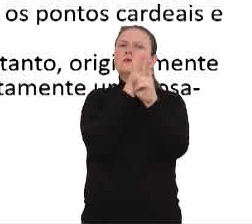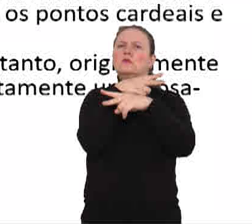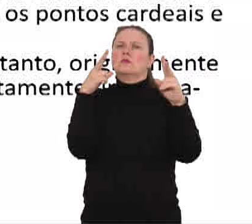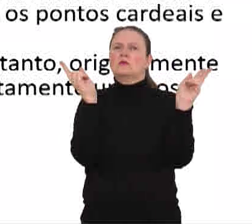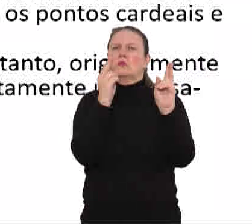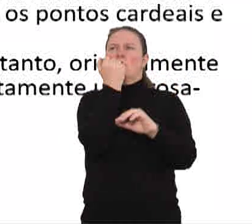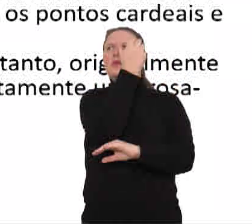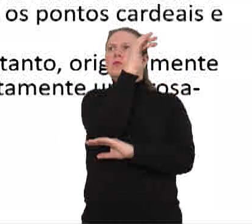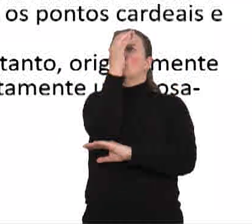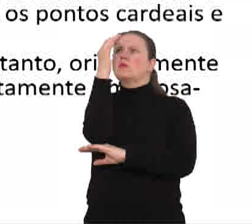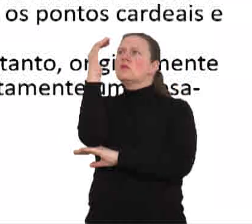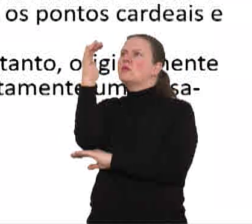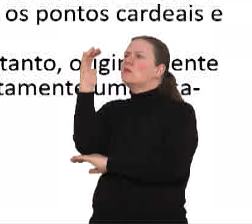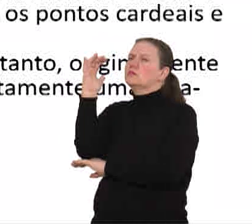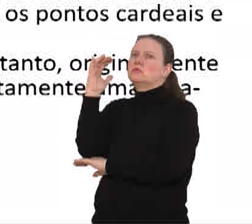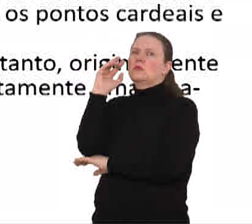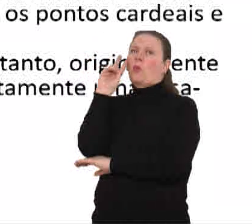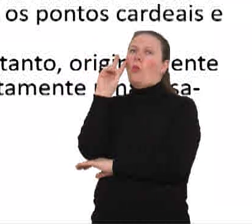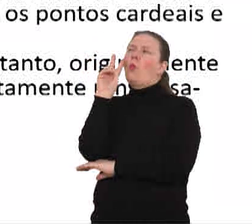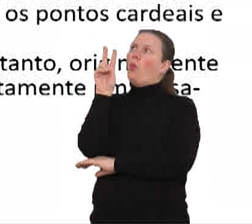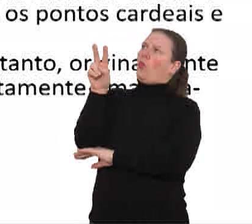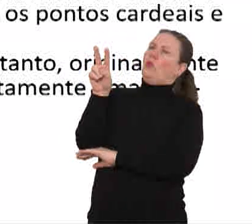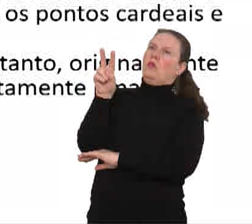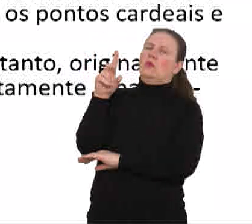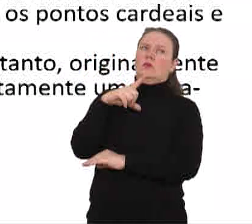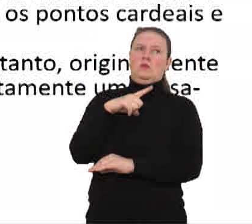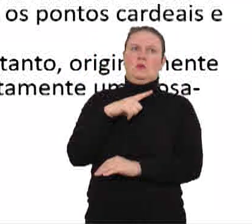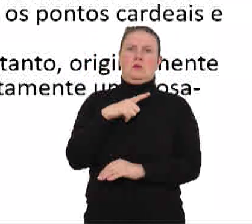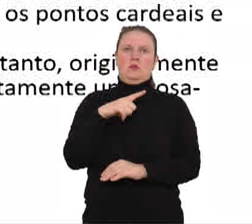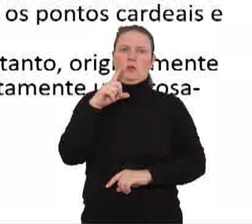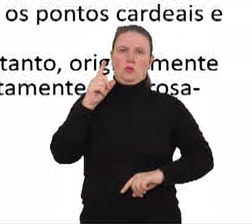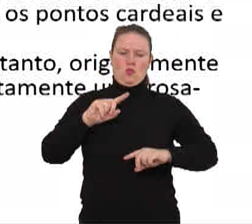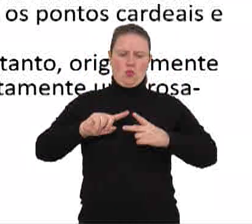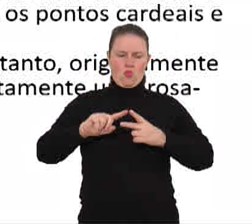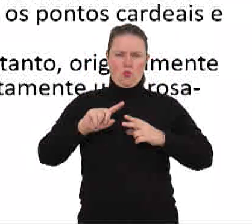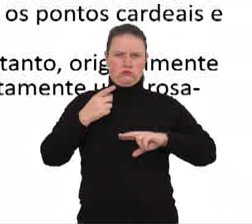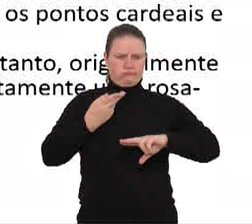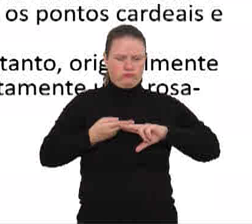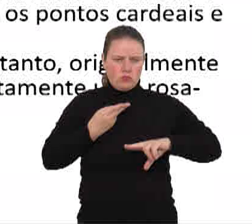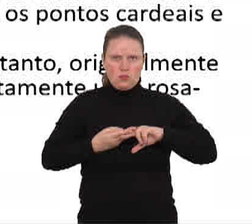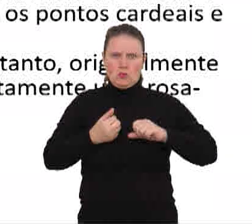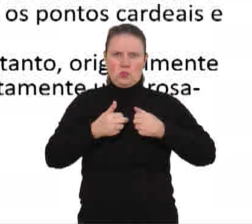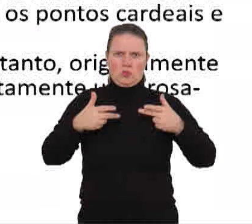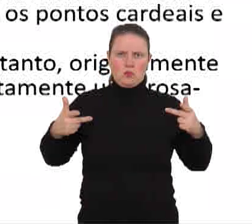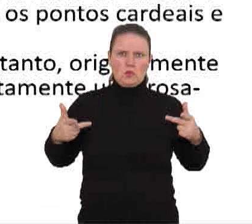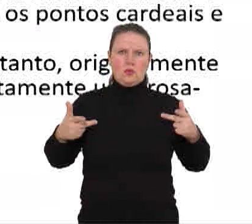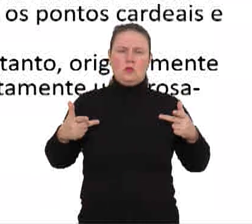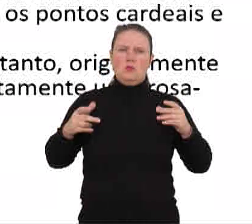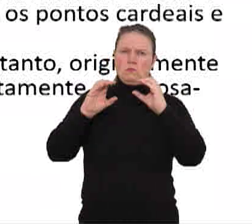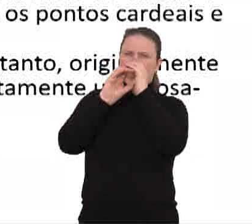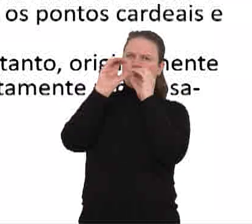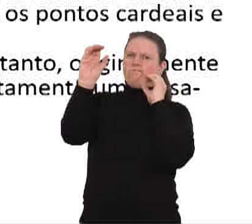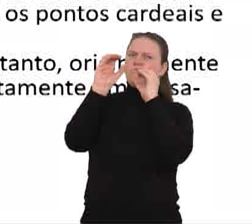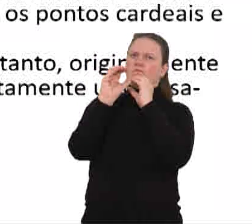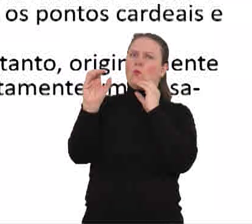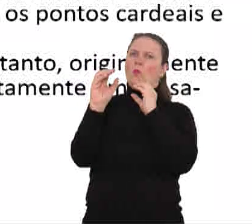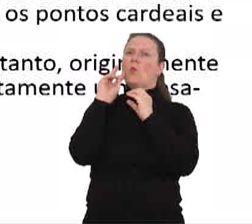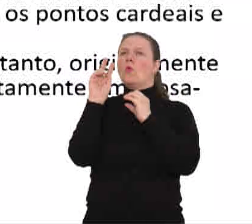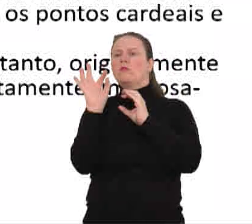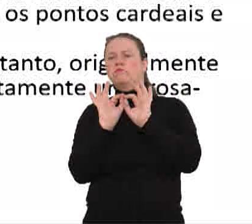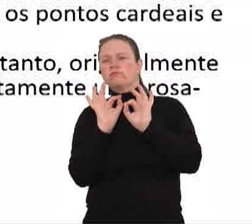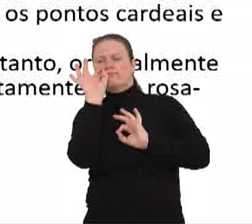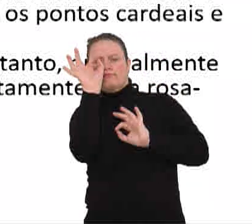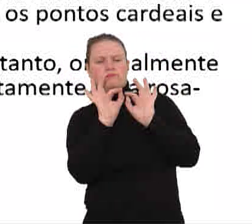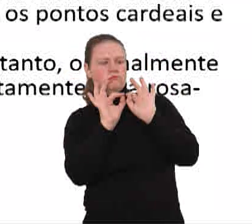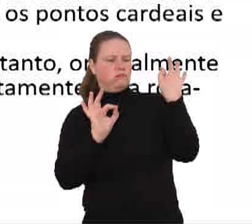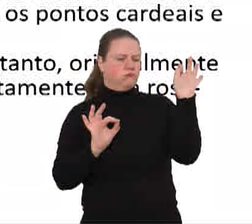palmeiras, colocamos o teodolito, um equipamento de medição astronômica, no meio do círculo e medimos as direções